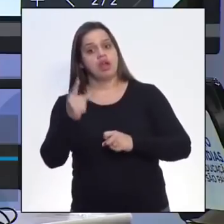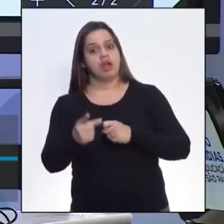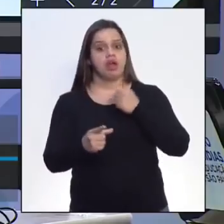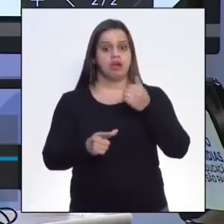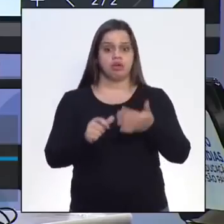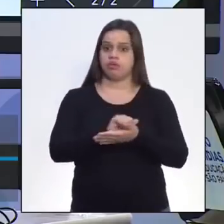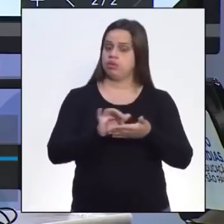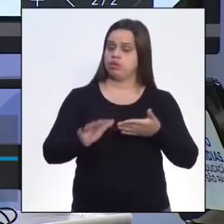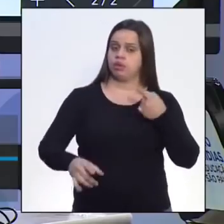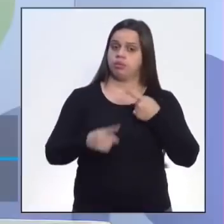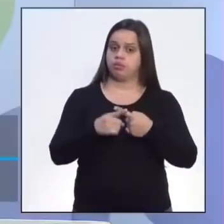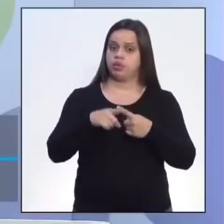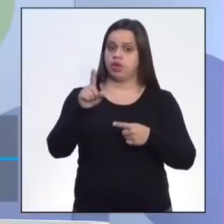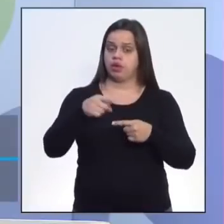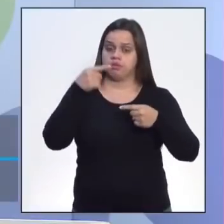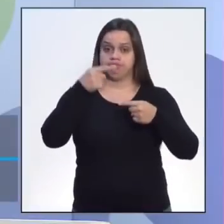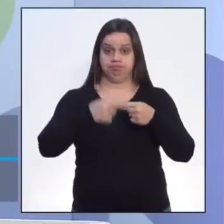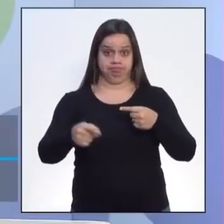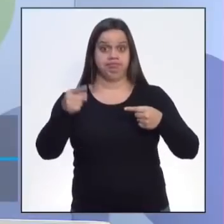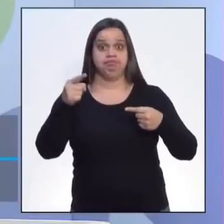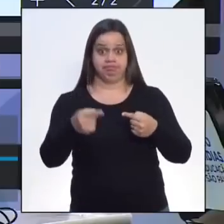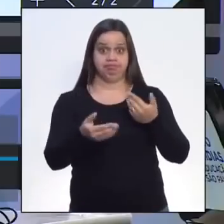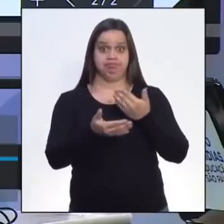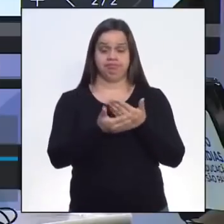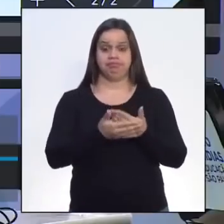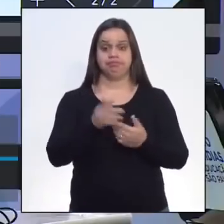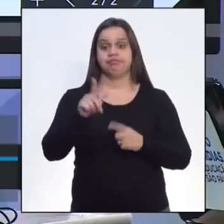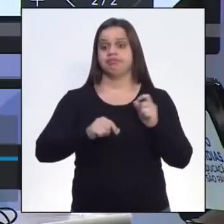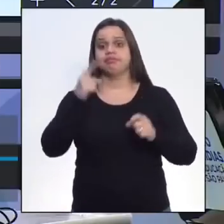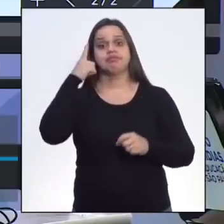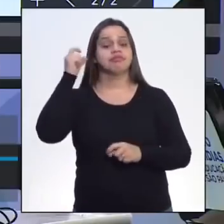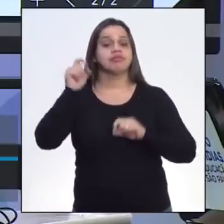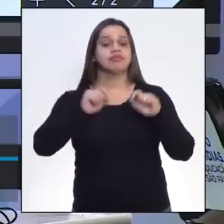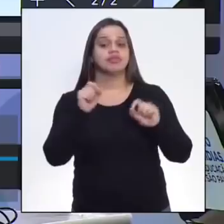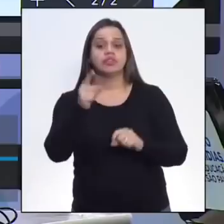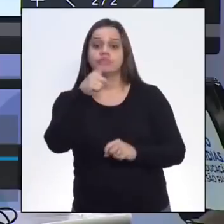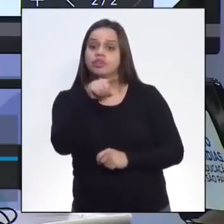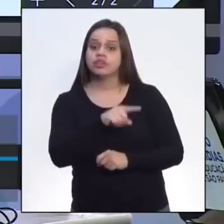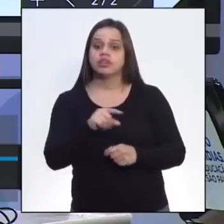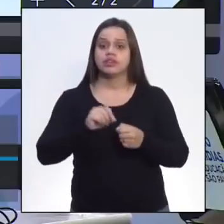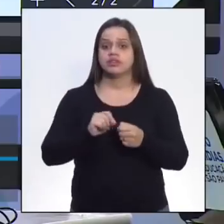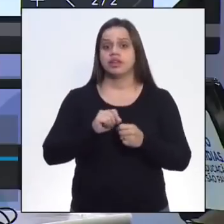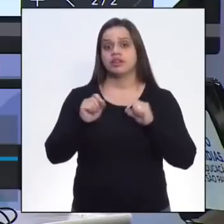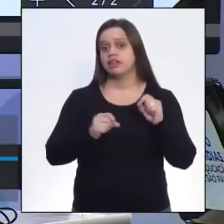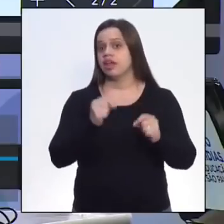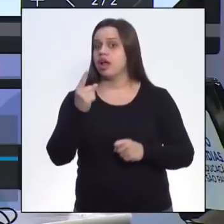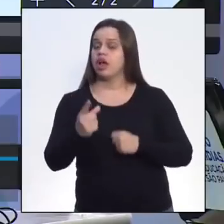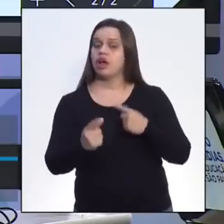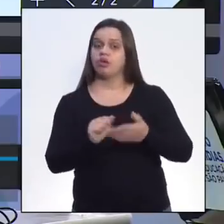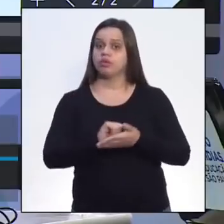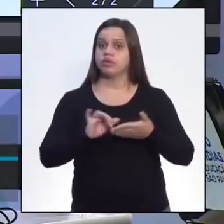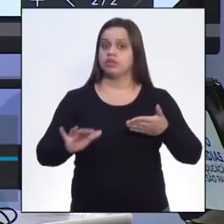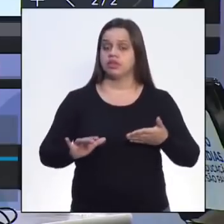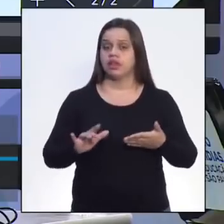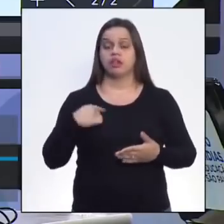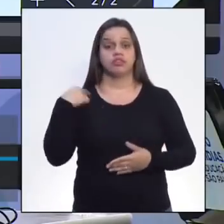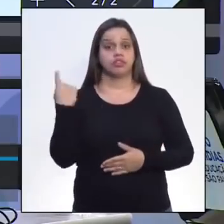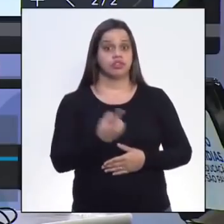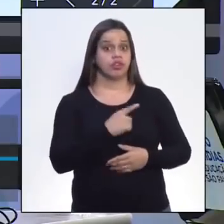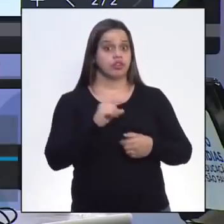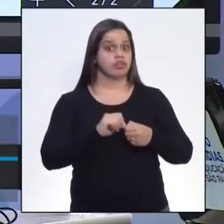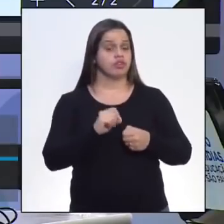disse. Por ser uma semana de estudos intensivos, a ideia é vocês fazerem algumas atividades e a gente fazer